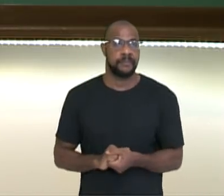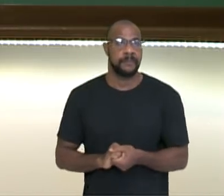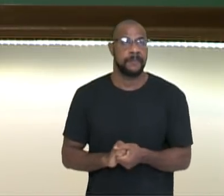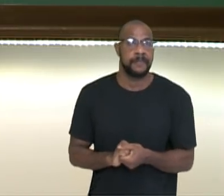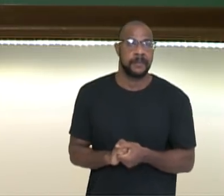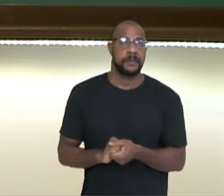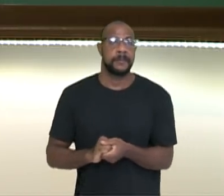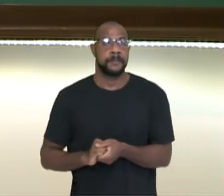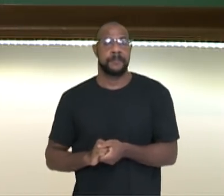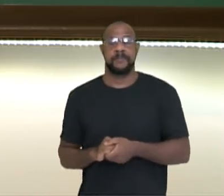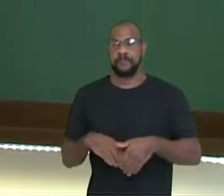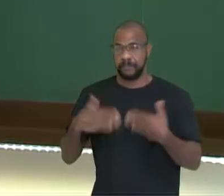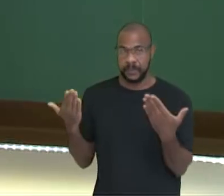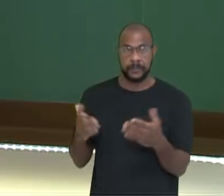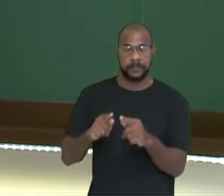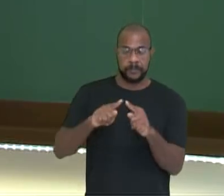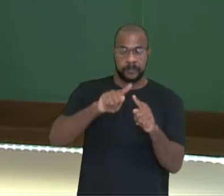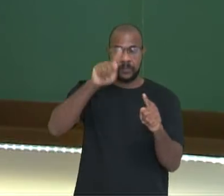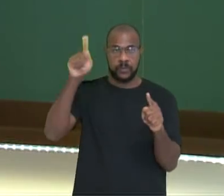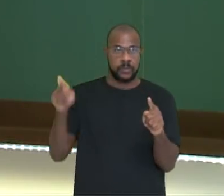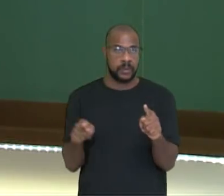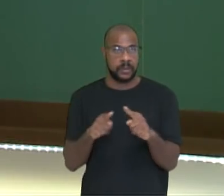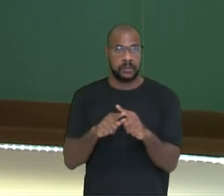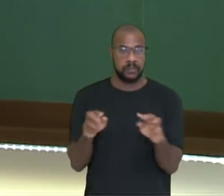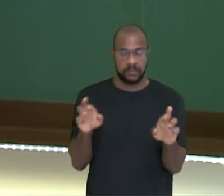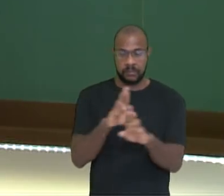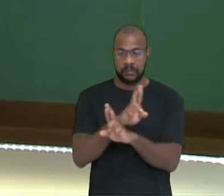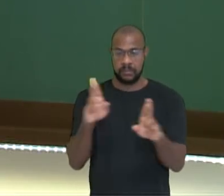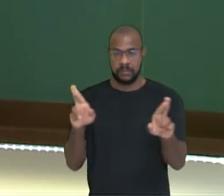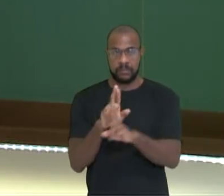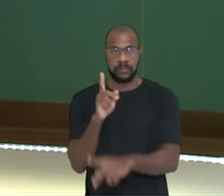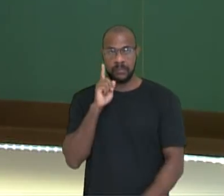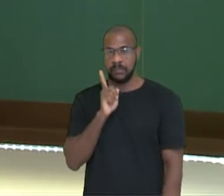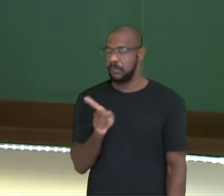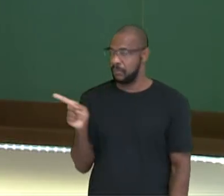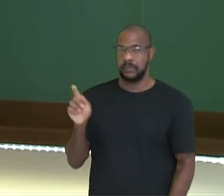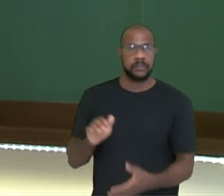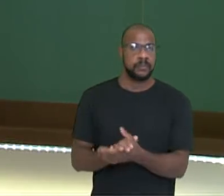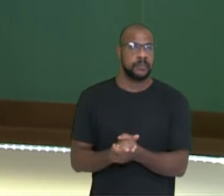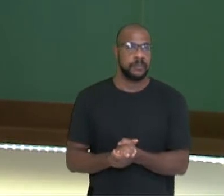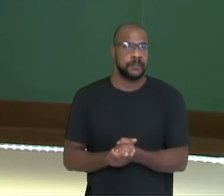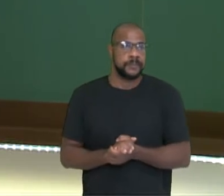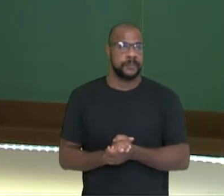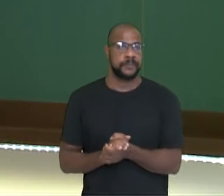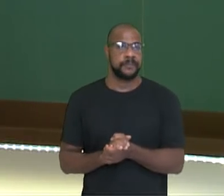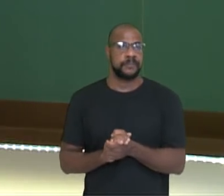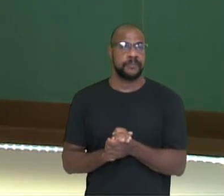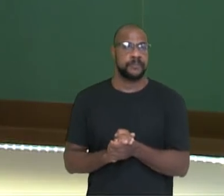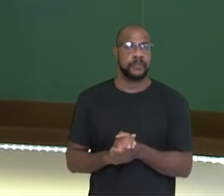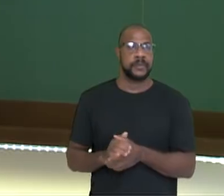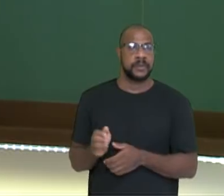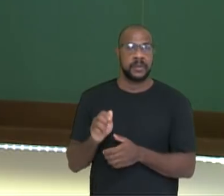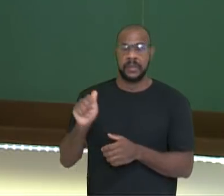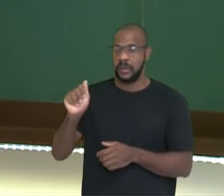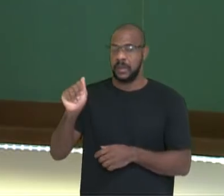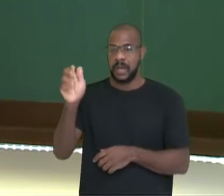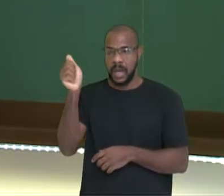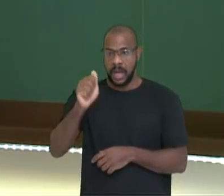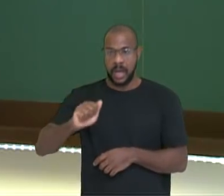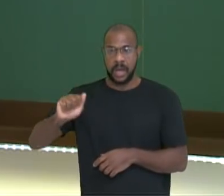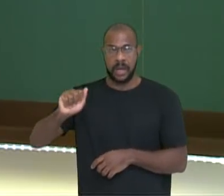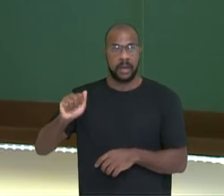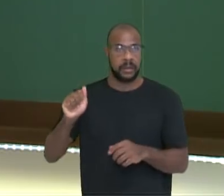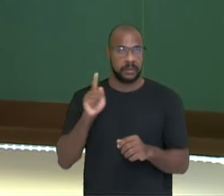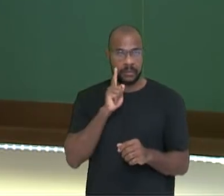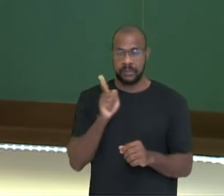aquele comprimento do arco relacionado ao ângulo alfa, por isso que ele é dado em radianos. Aqui ele já está em radianos.